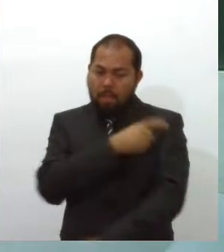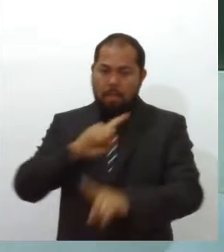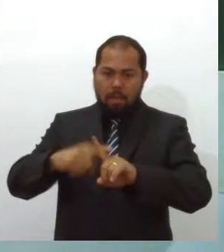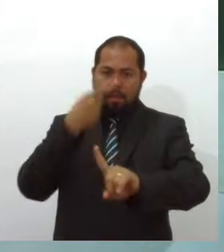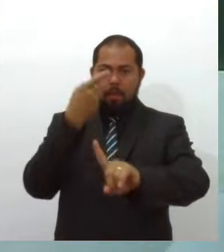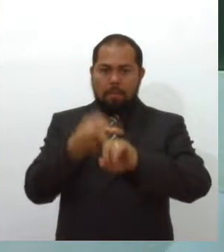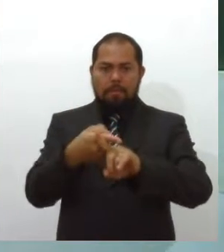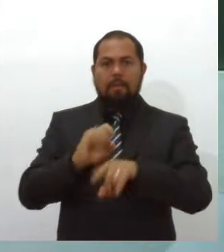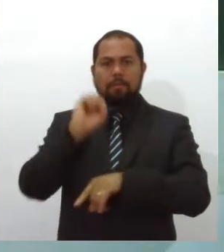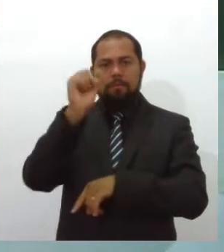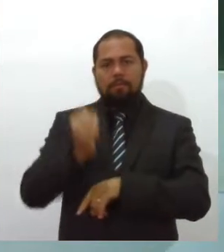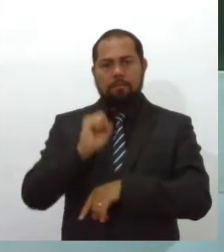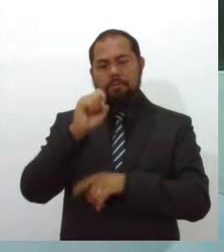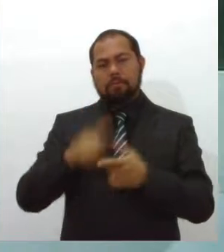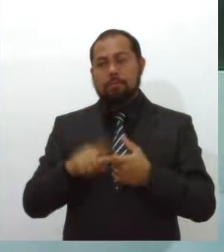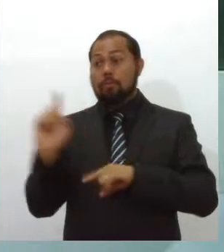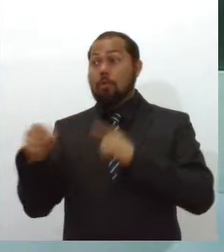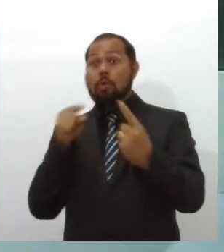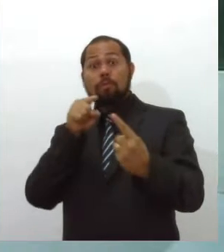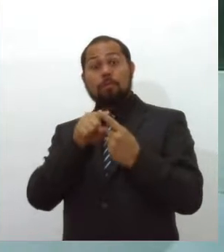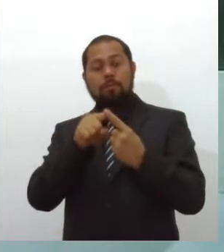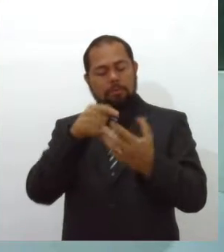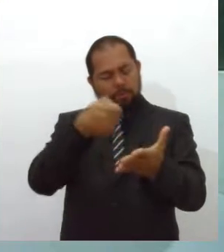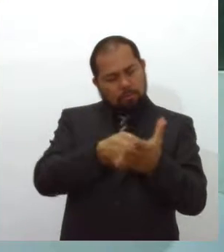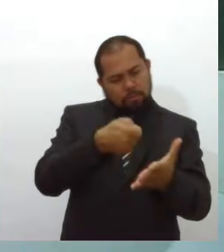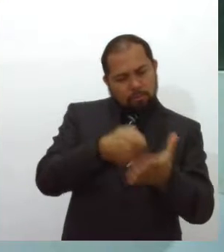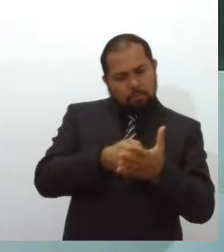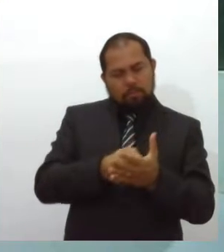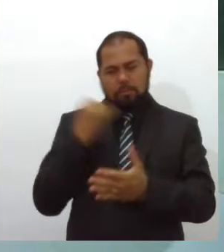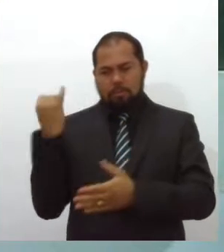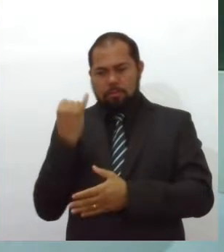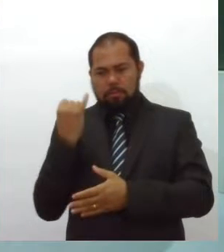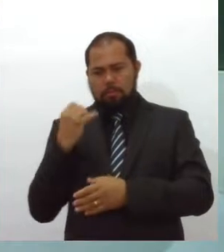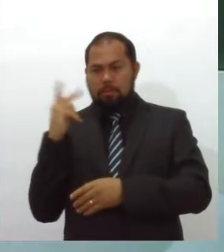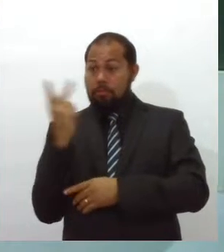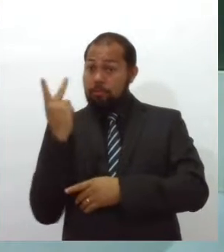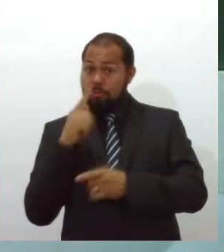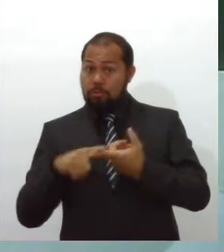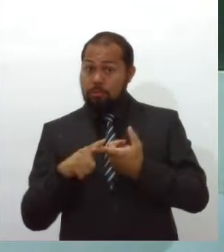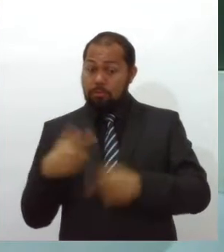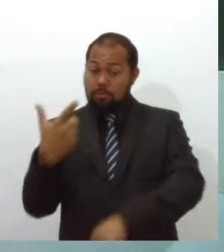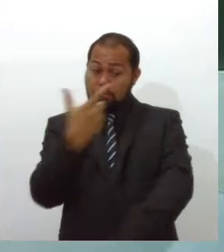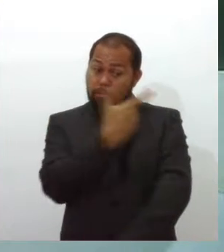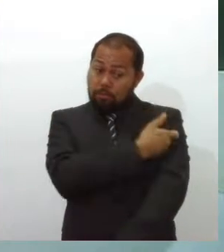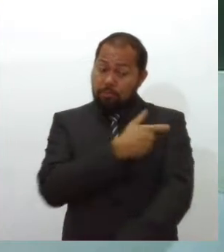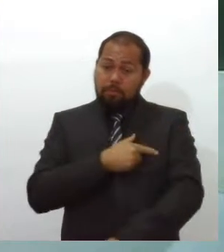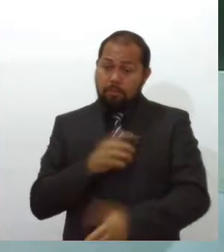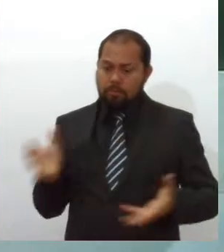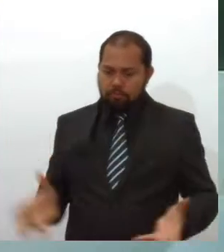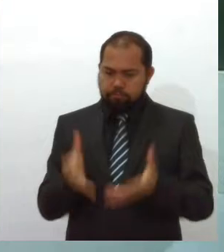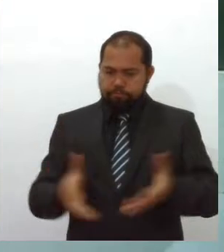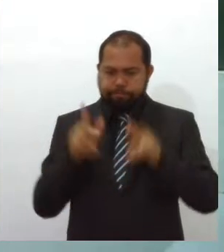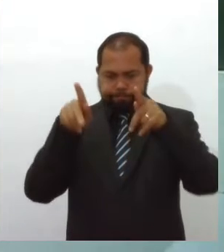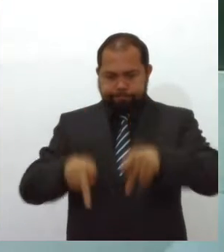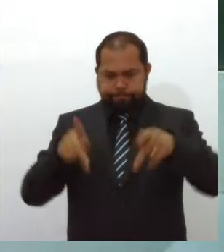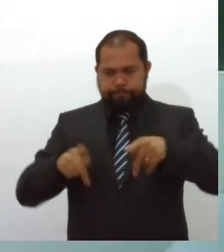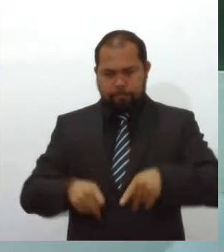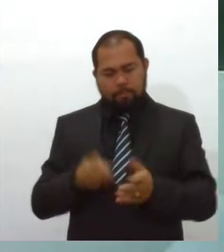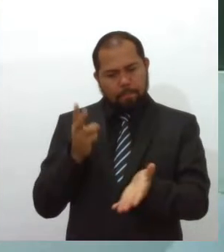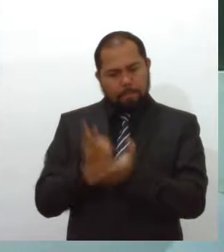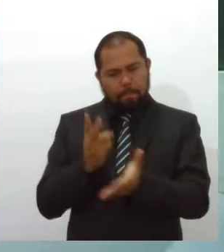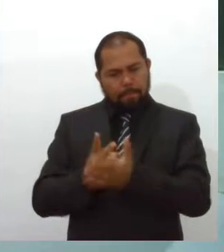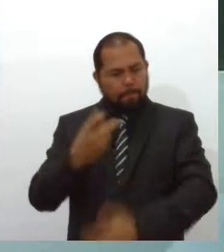reforçar a importância histórica das vacinas e incentivar a população a retomar o hábito de manter o calendário vacinal